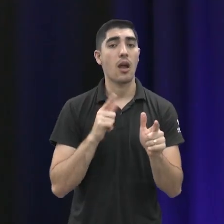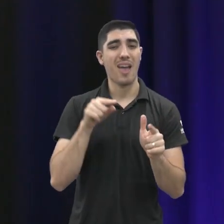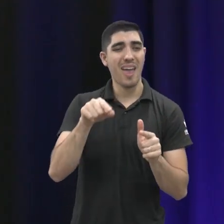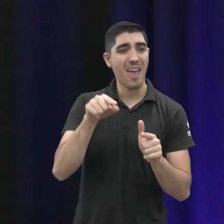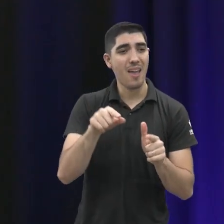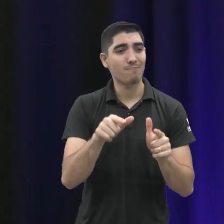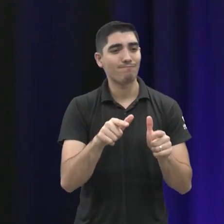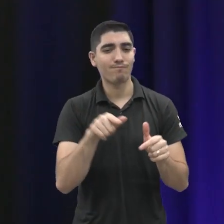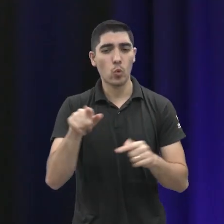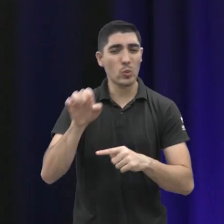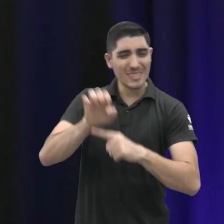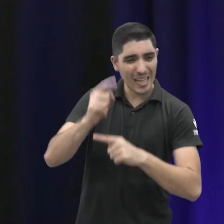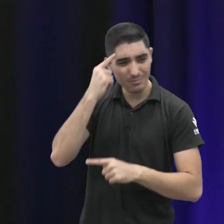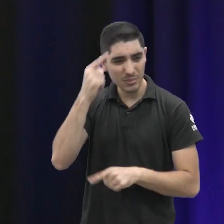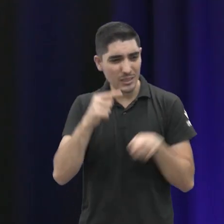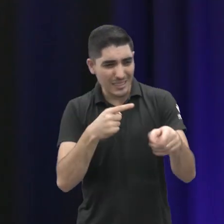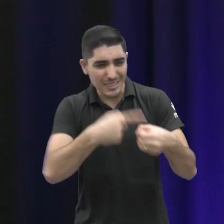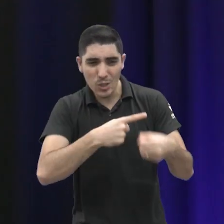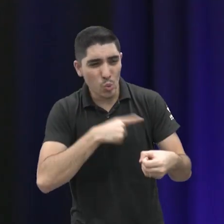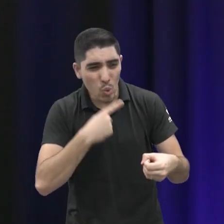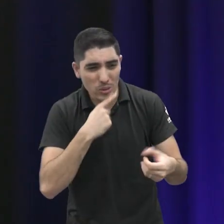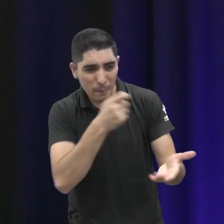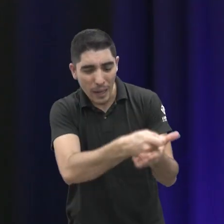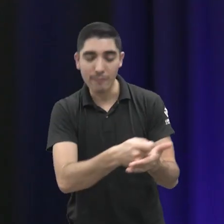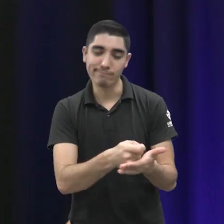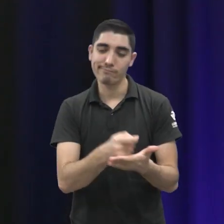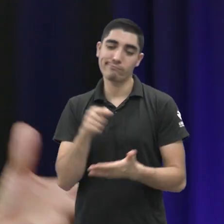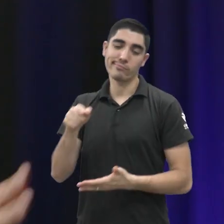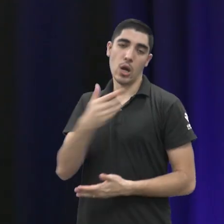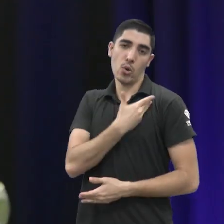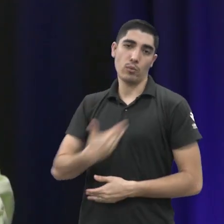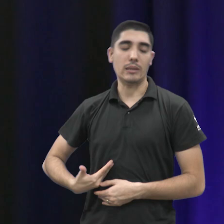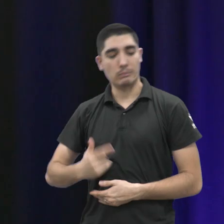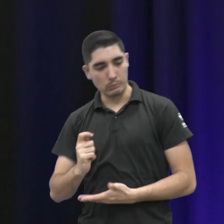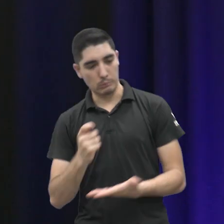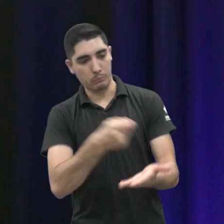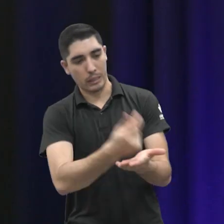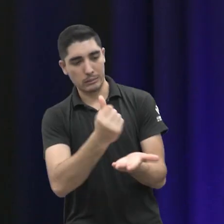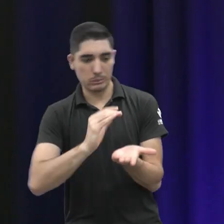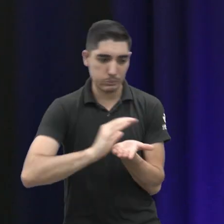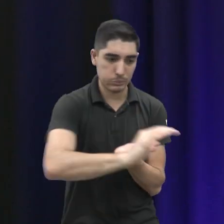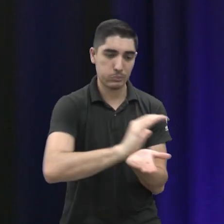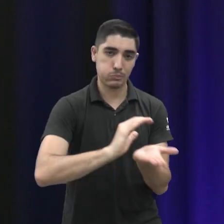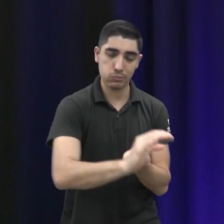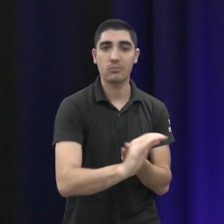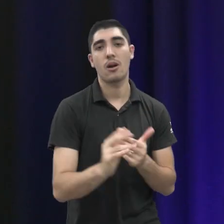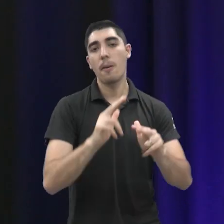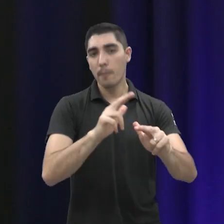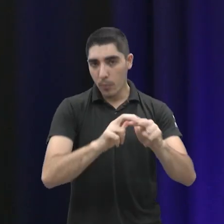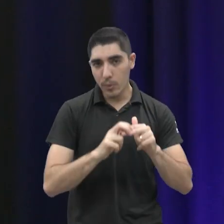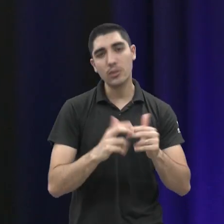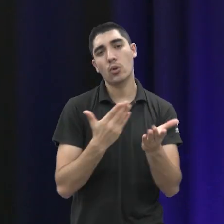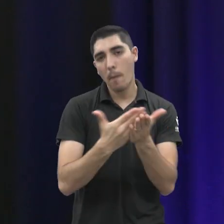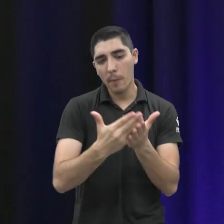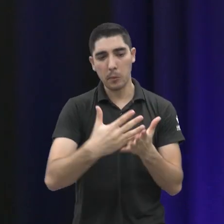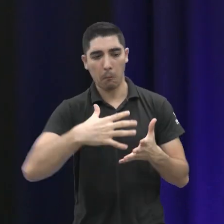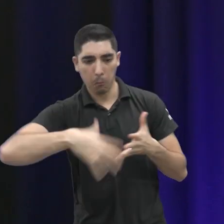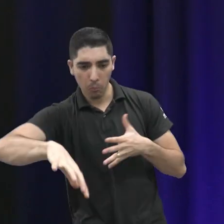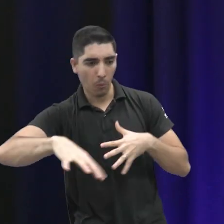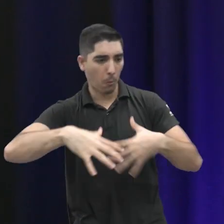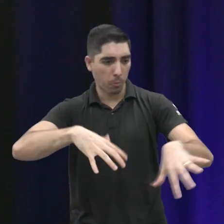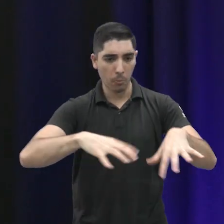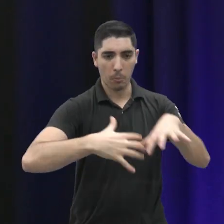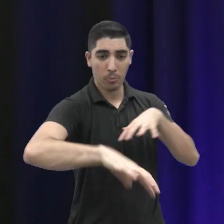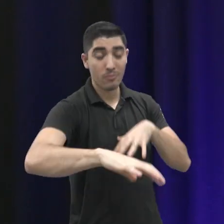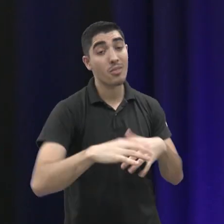condições de fazer sozinho, né? E isso insistindo num modelo de saneamento centralizado. Então o custo